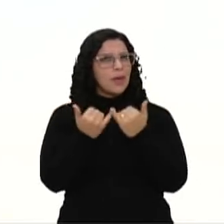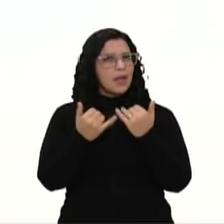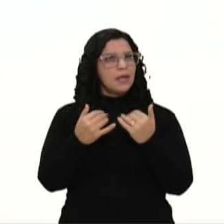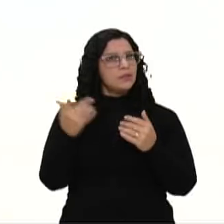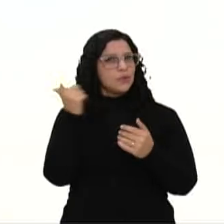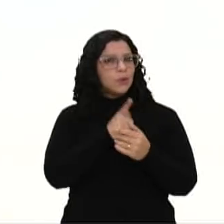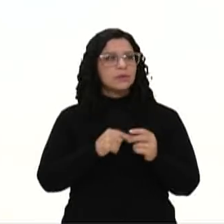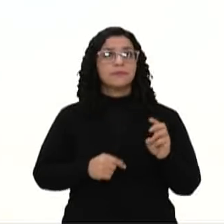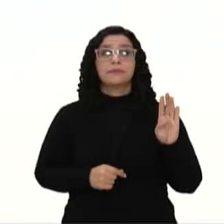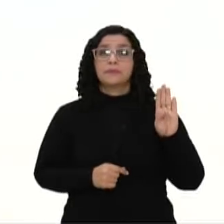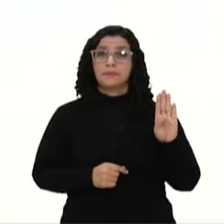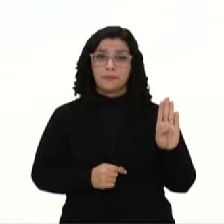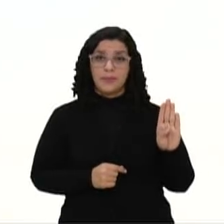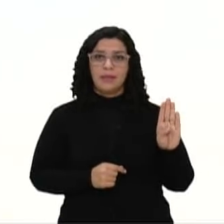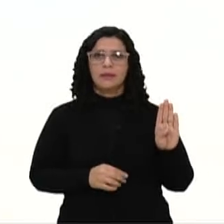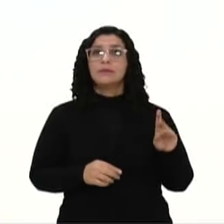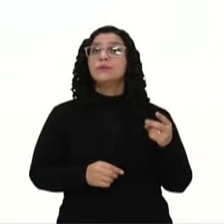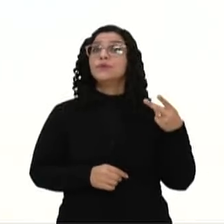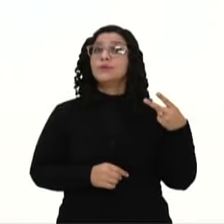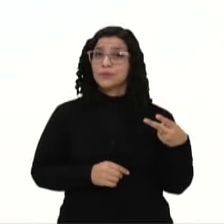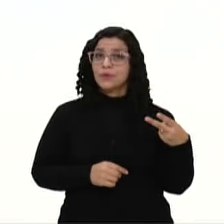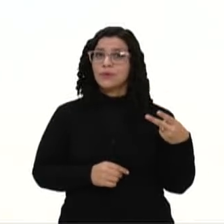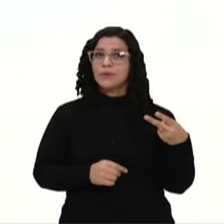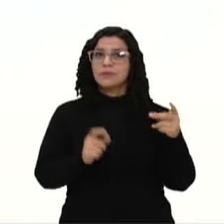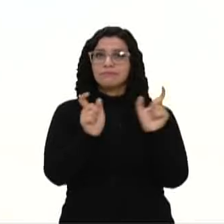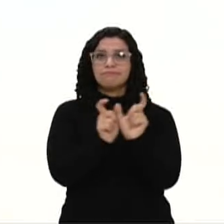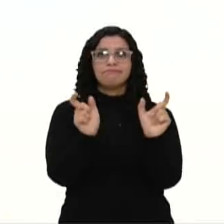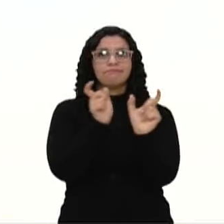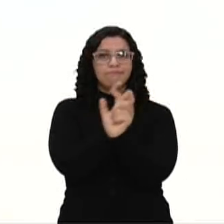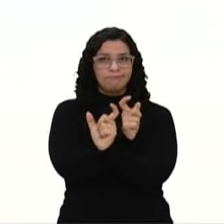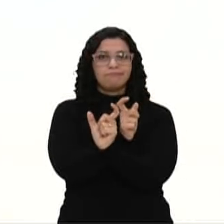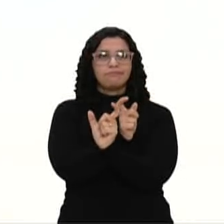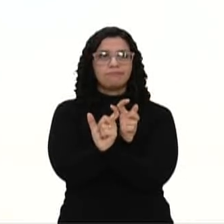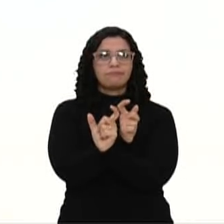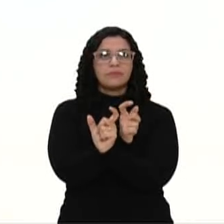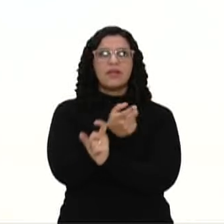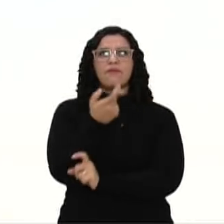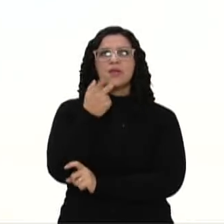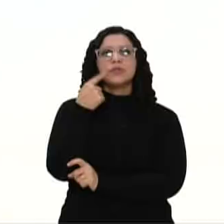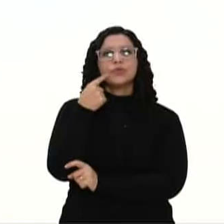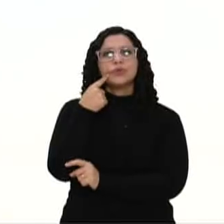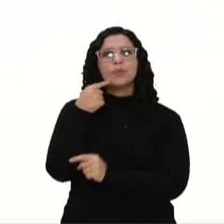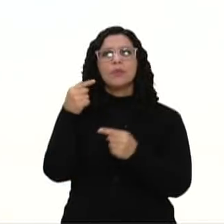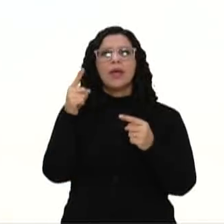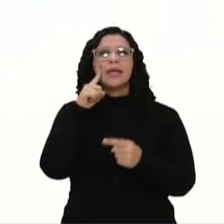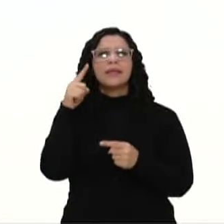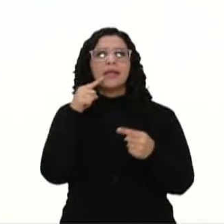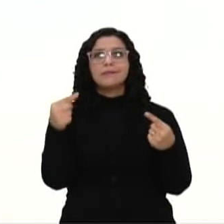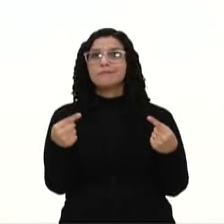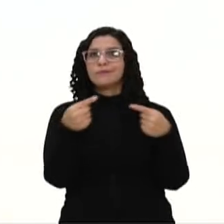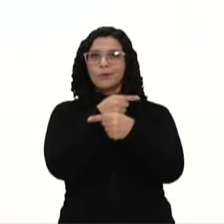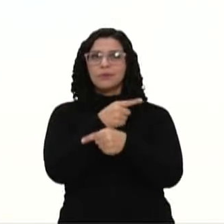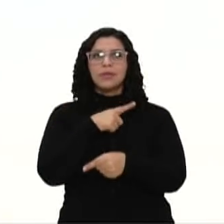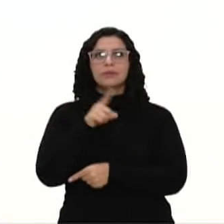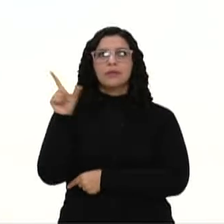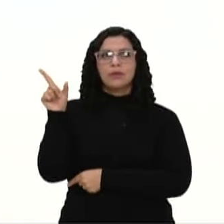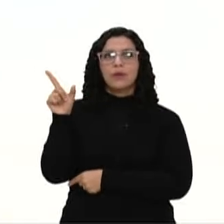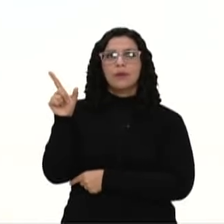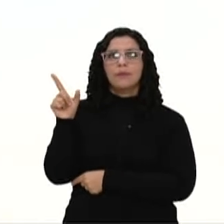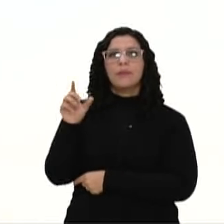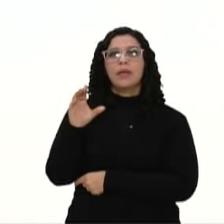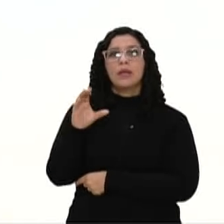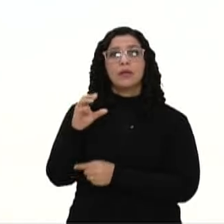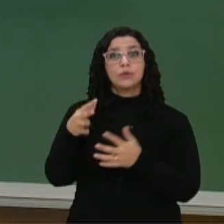aí. Letra B, nós temos a questão da antítese. Temos ideias aí em contraste. Temos a